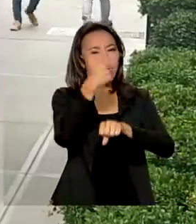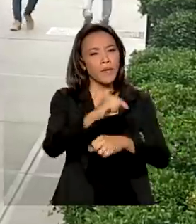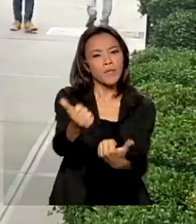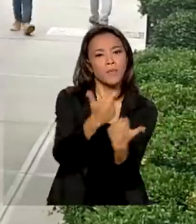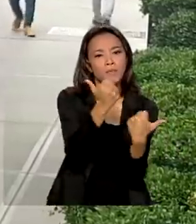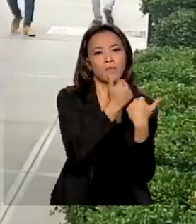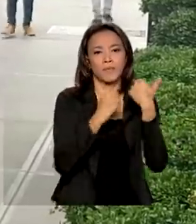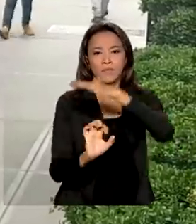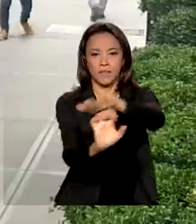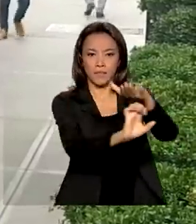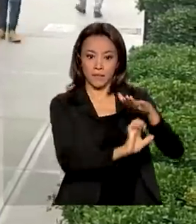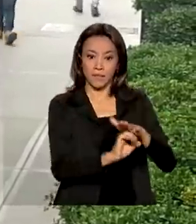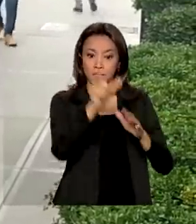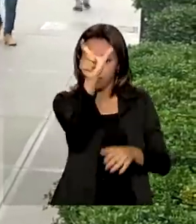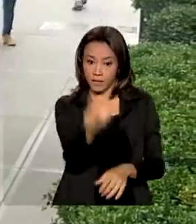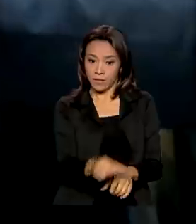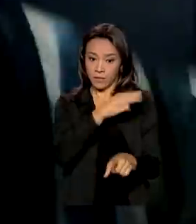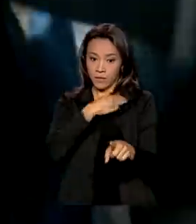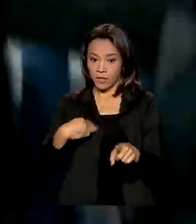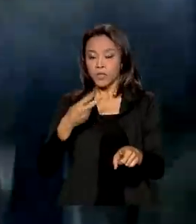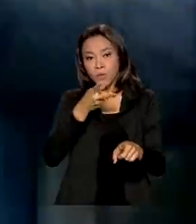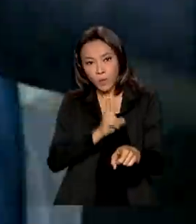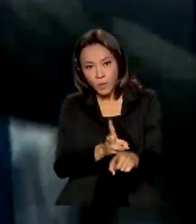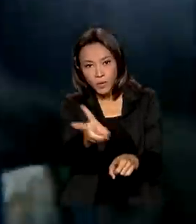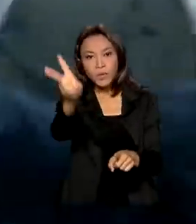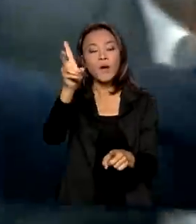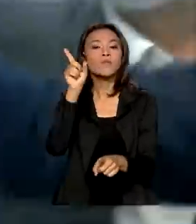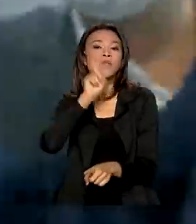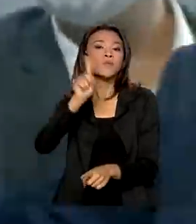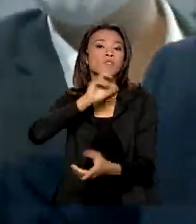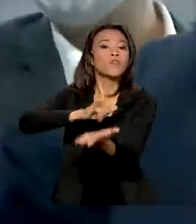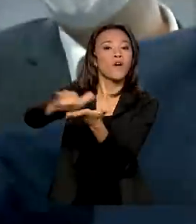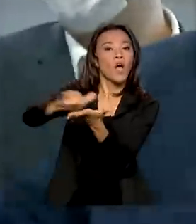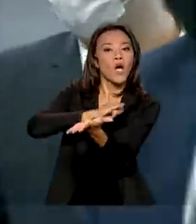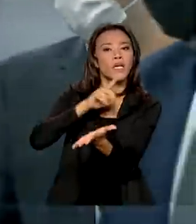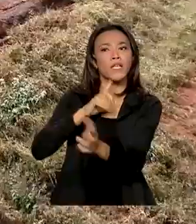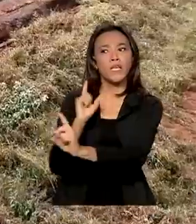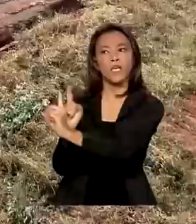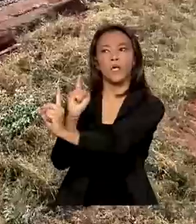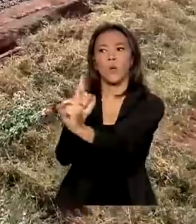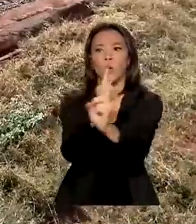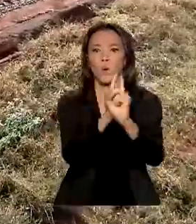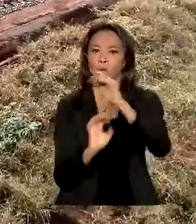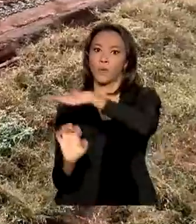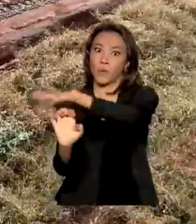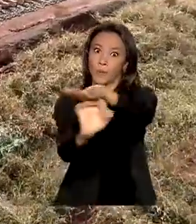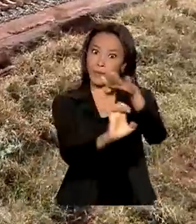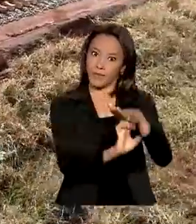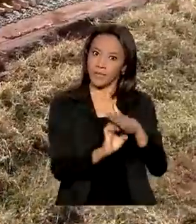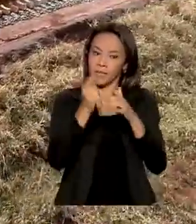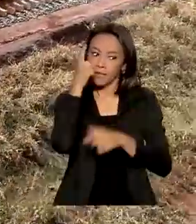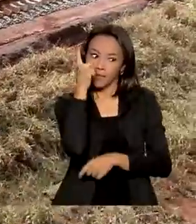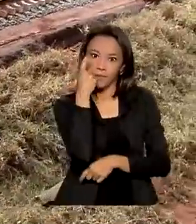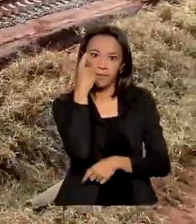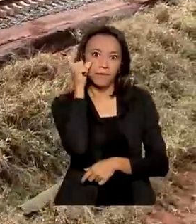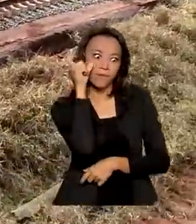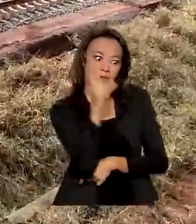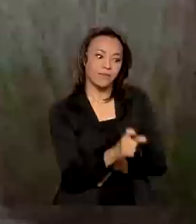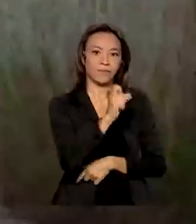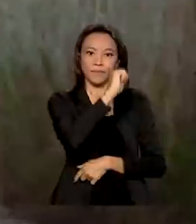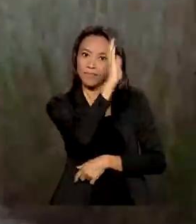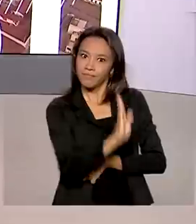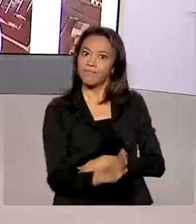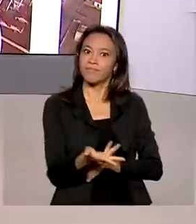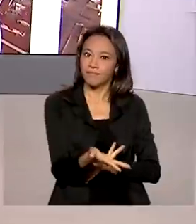ministro da Infraestrutura segue em Nova York, nos Estados Unidos, e tem encontro com empresários interessados em negócios aqui no